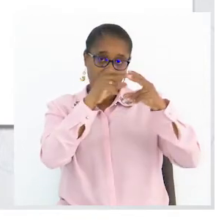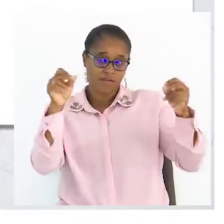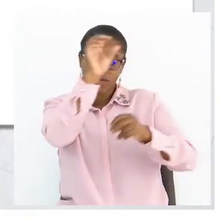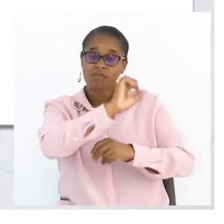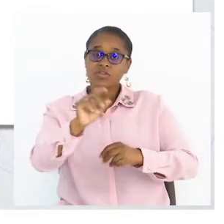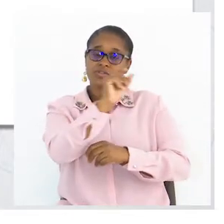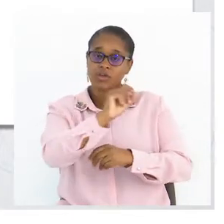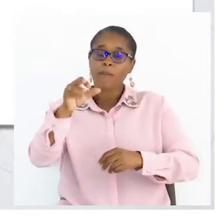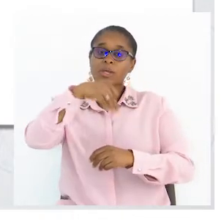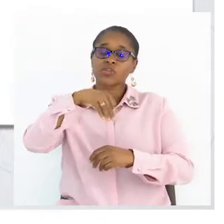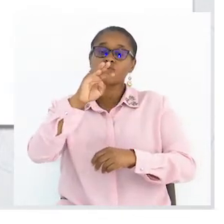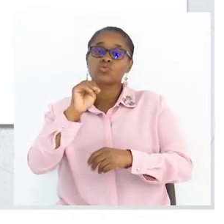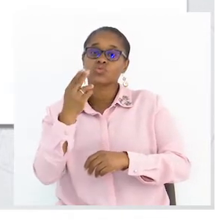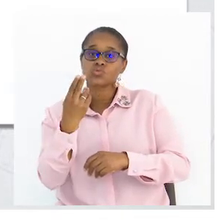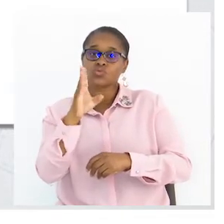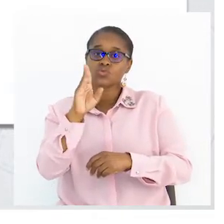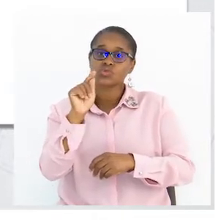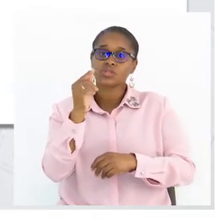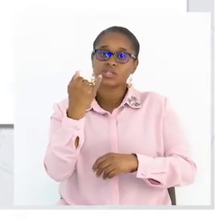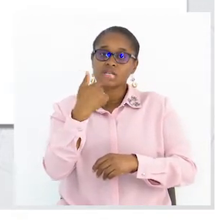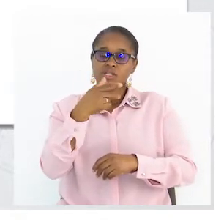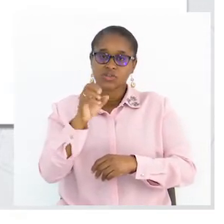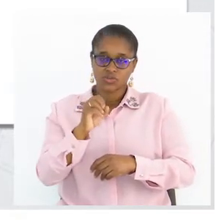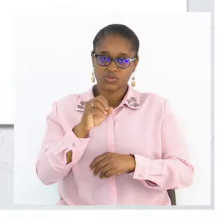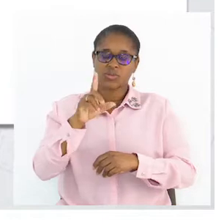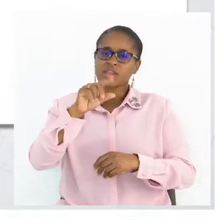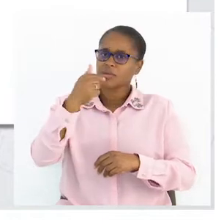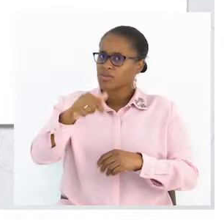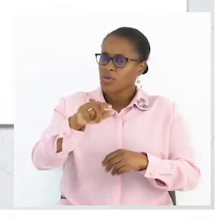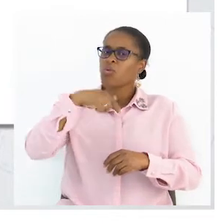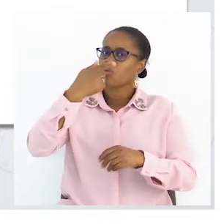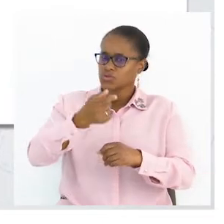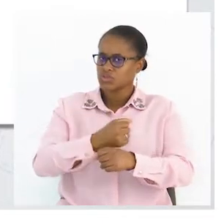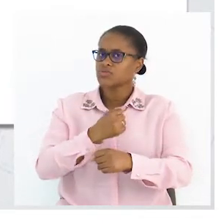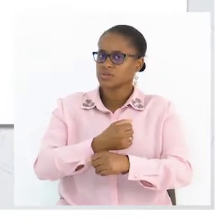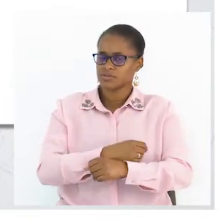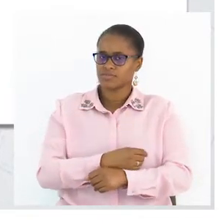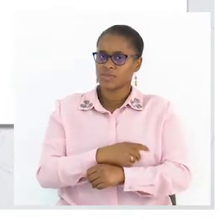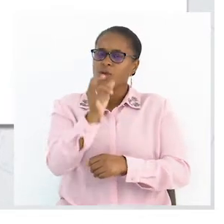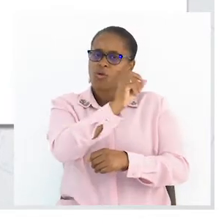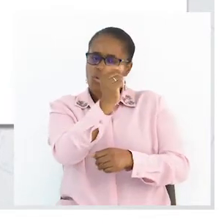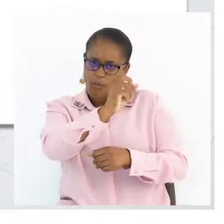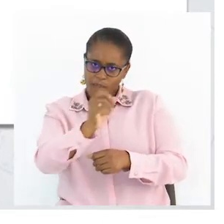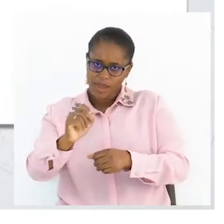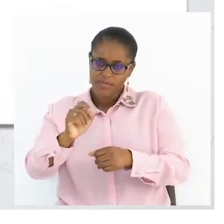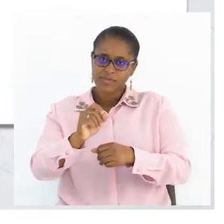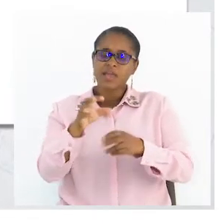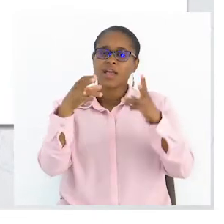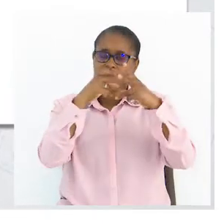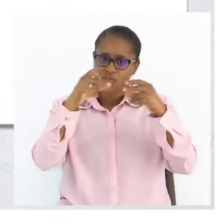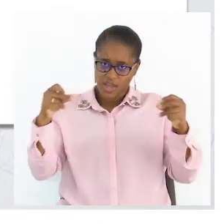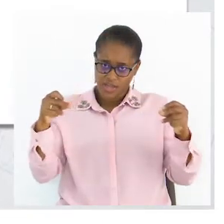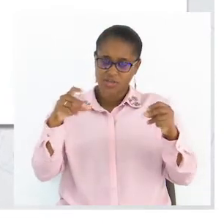predicativo do sujeito. Ainda temos outros exercícios. Completa as frases com